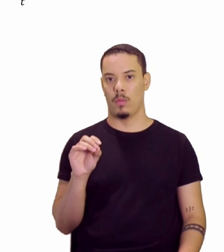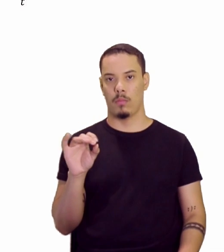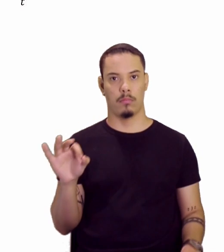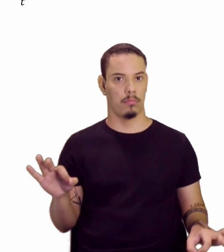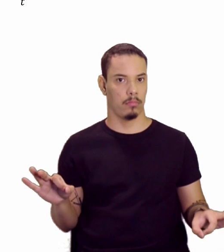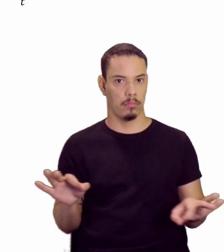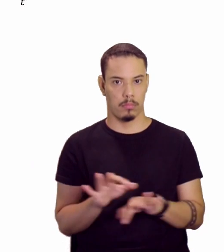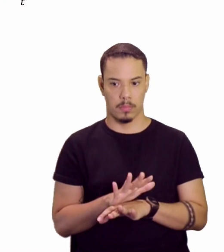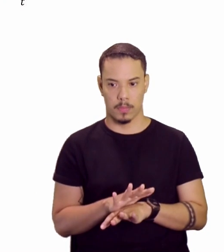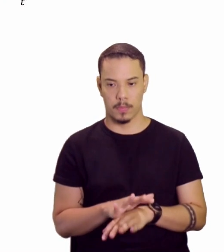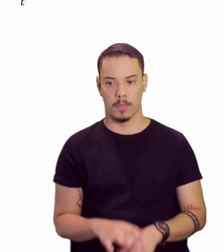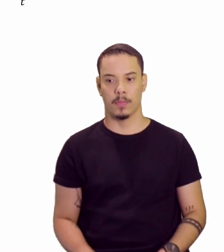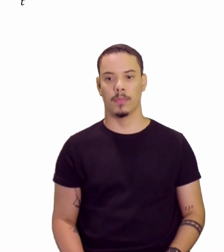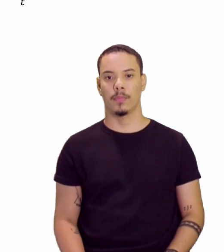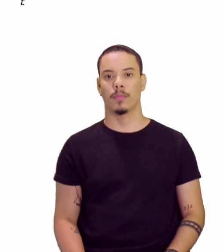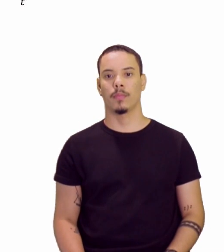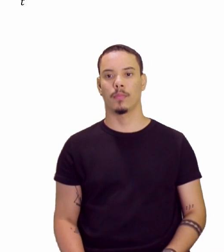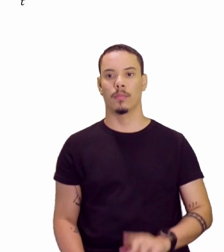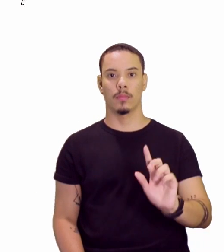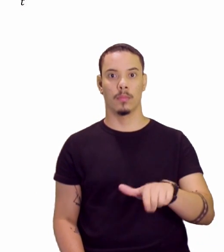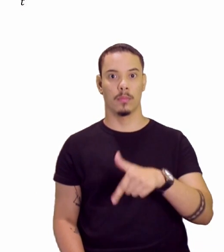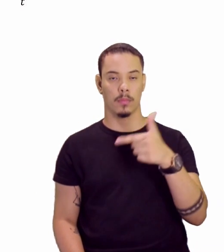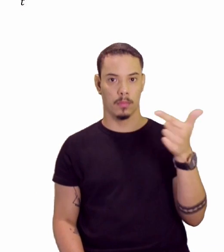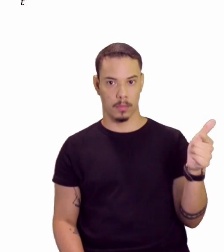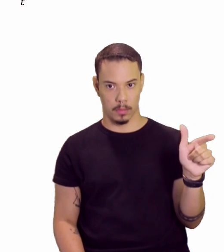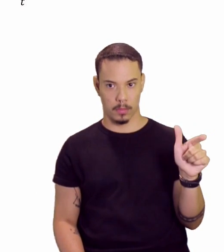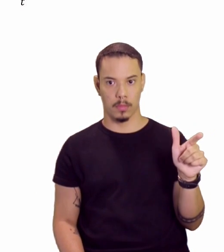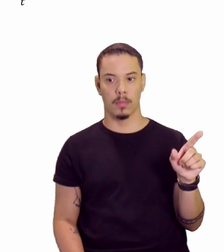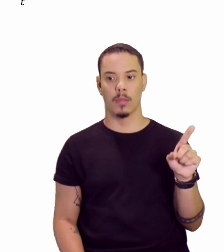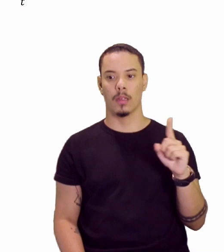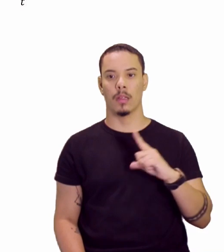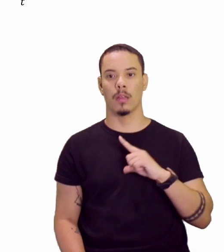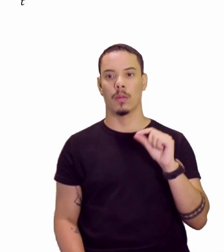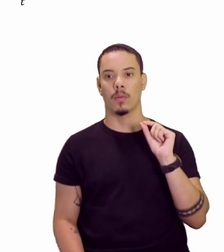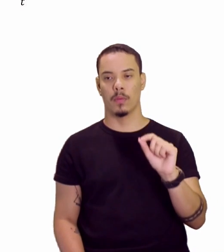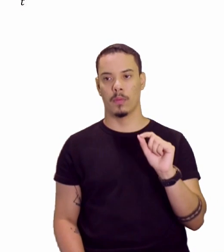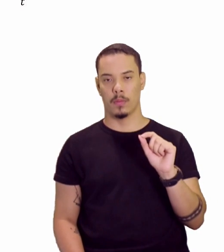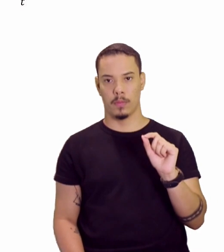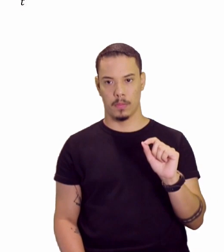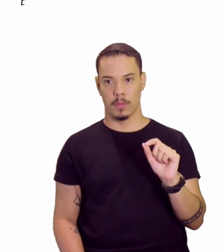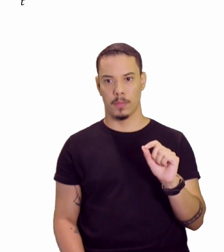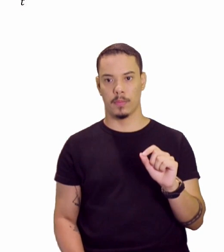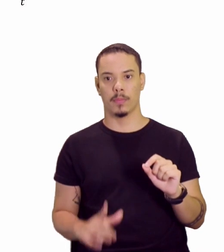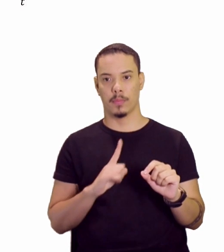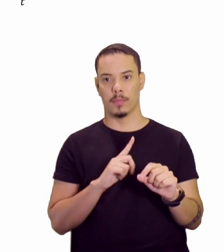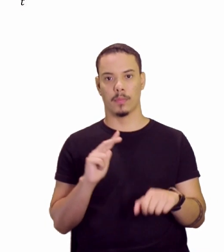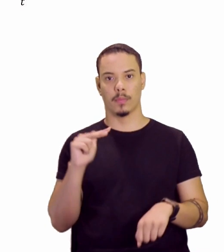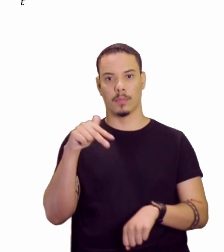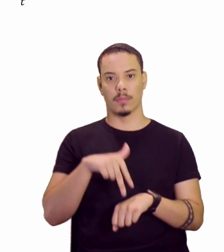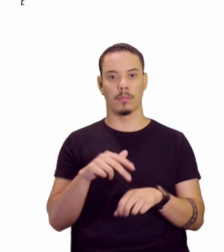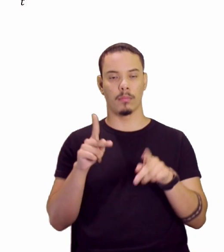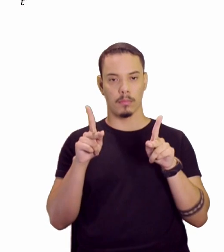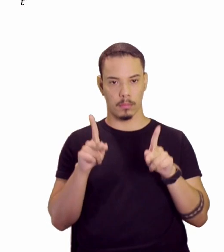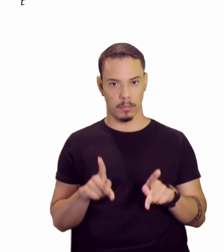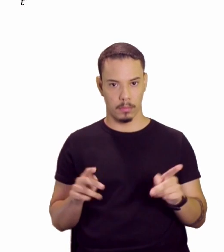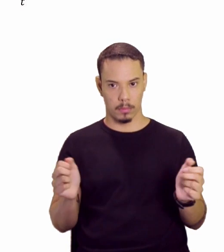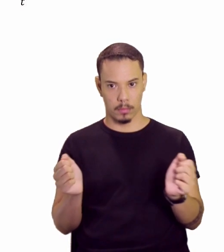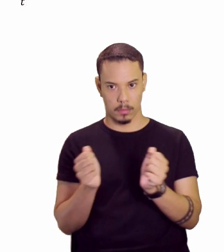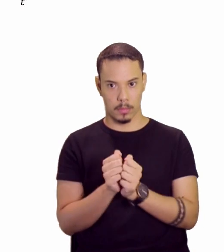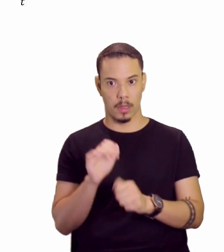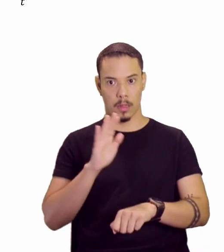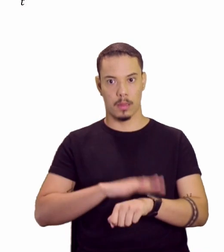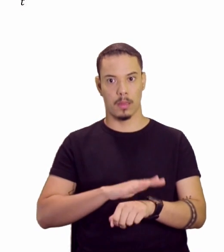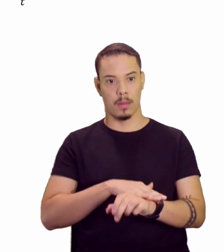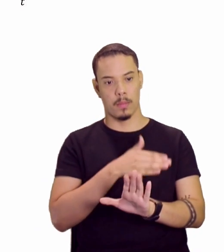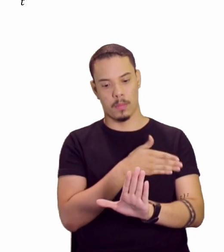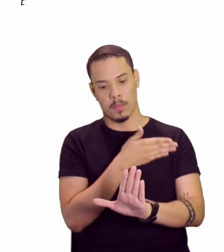retardado, certo? Aqui do outro lado, como nós temos que as nossas posições com o passar do tempo